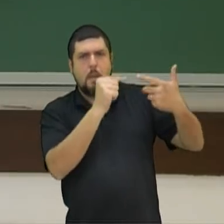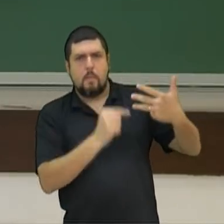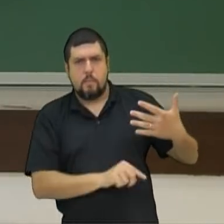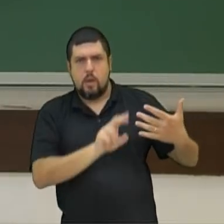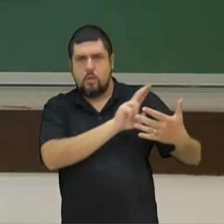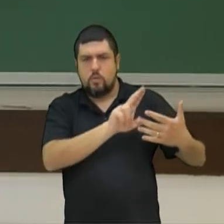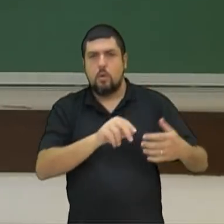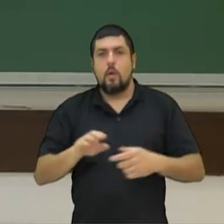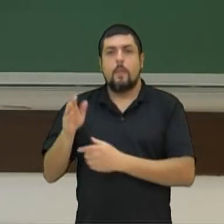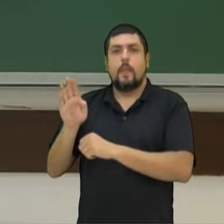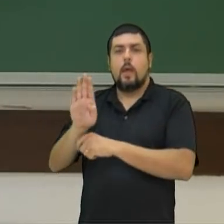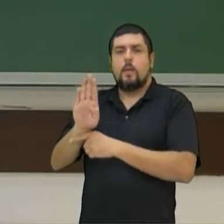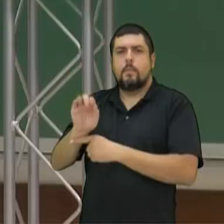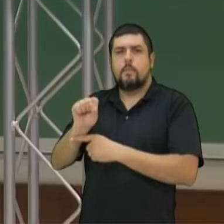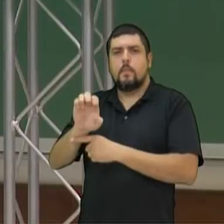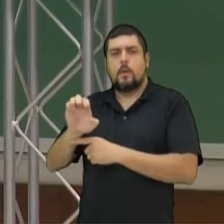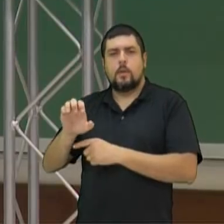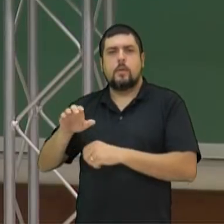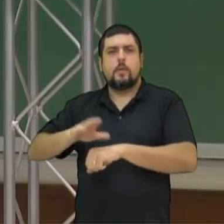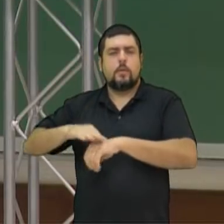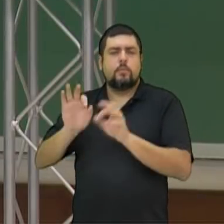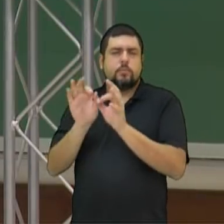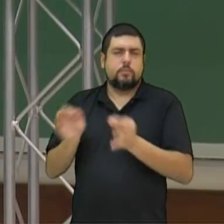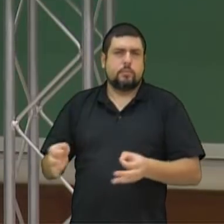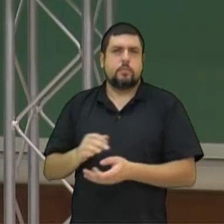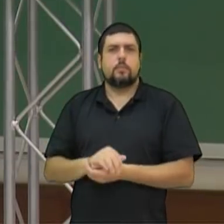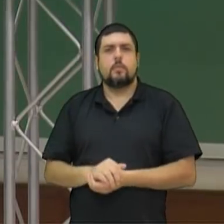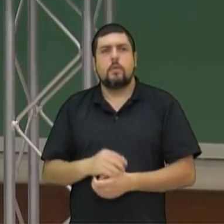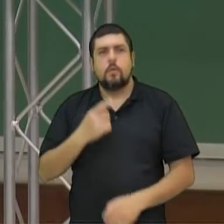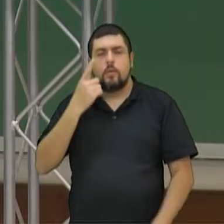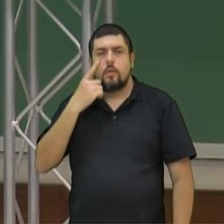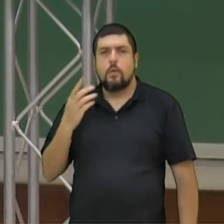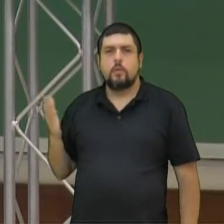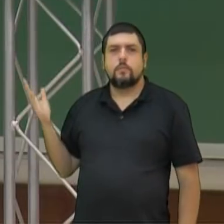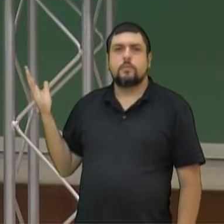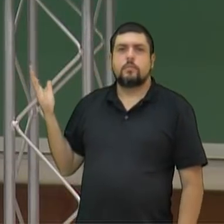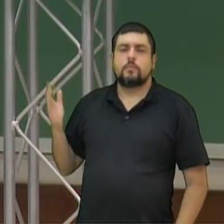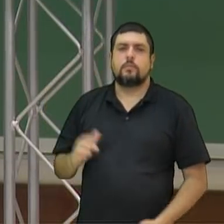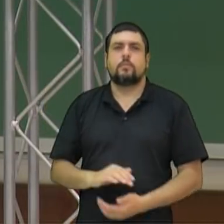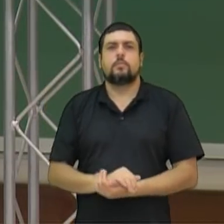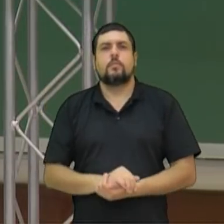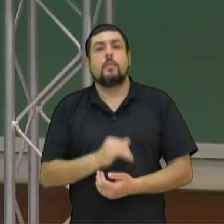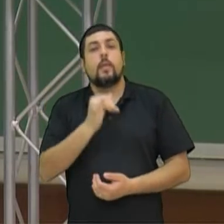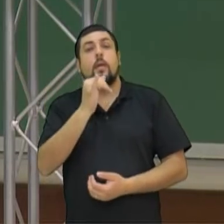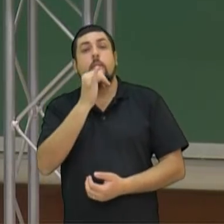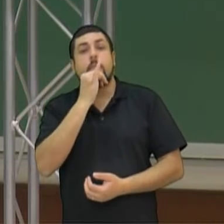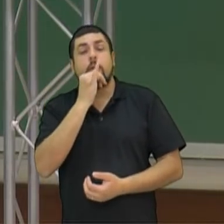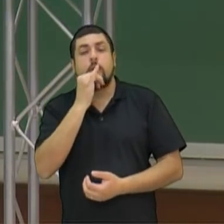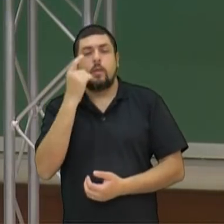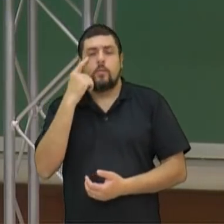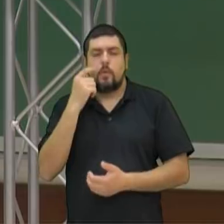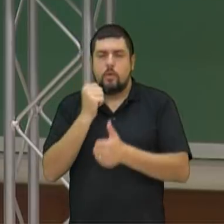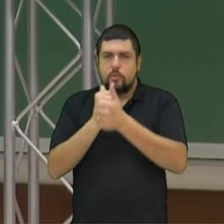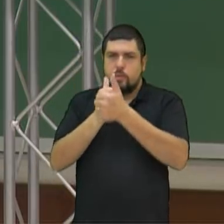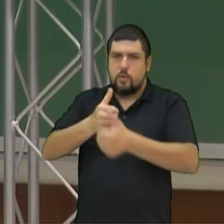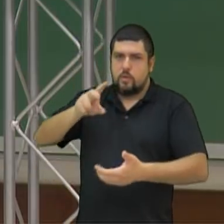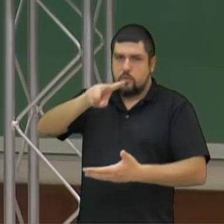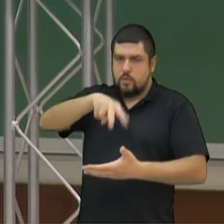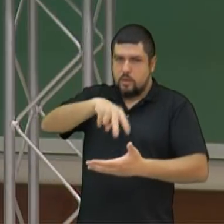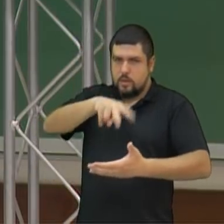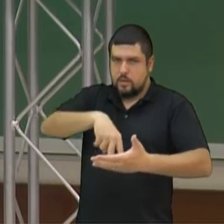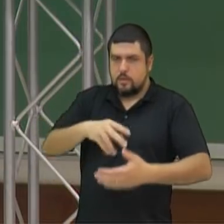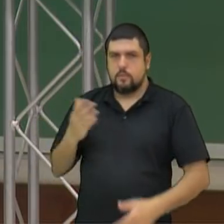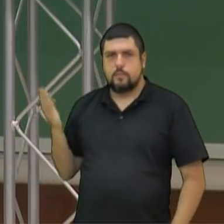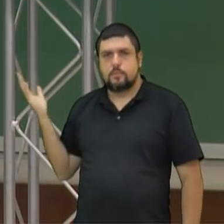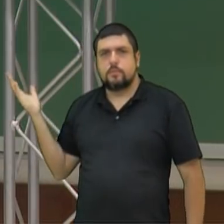Base é mais simples. Então, como é que vai ficar o nome? Hidróxido de e o cátion. Por exemplo, veja só.